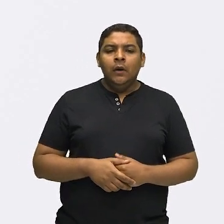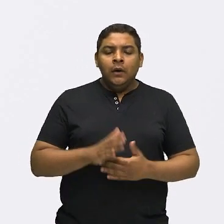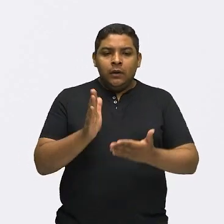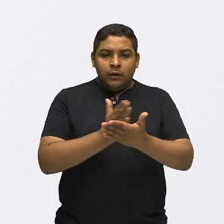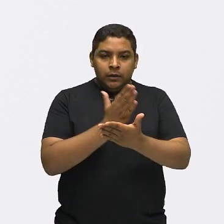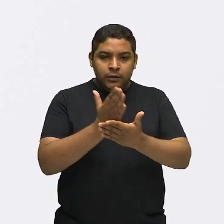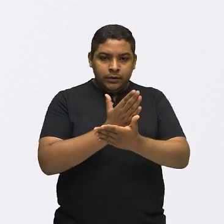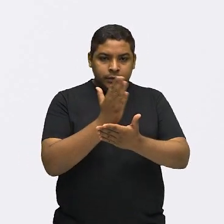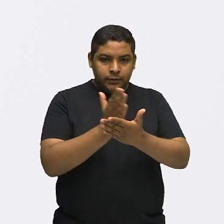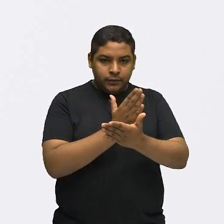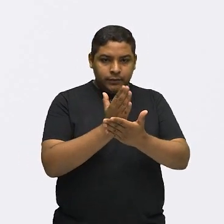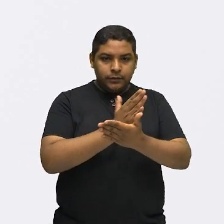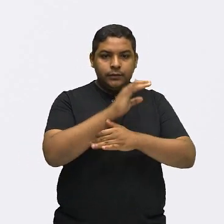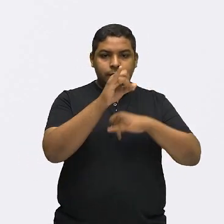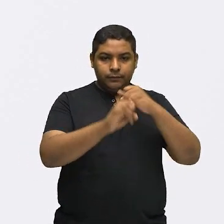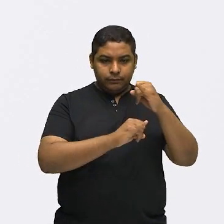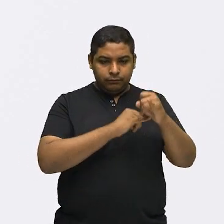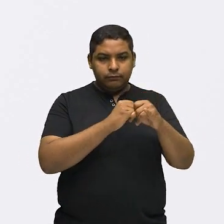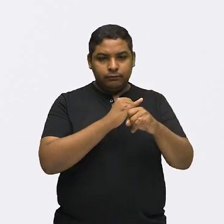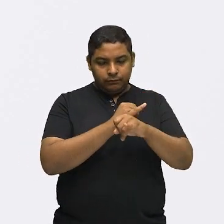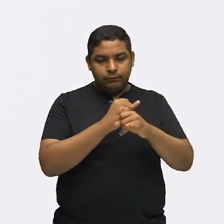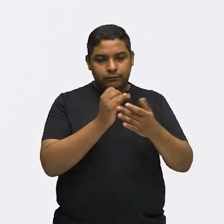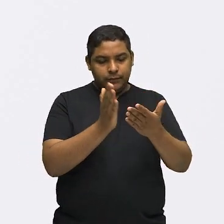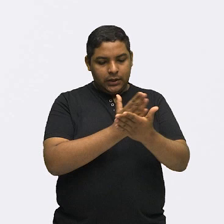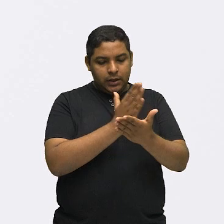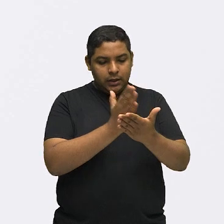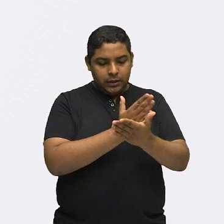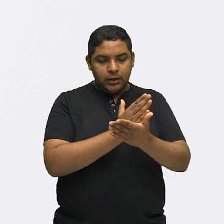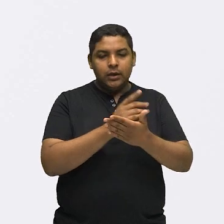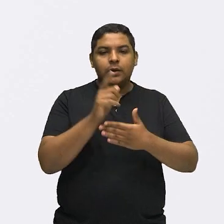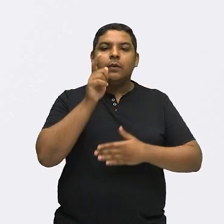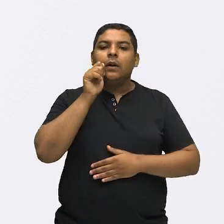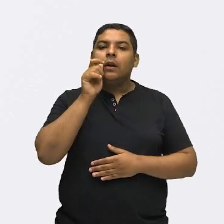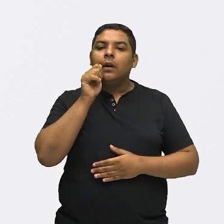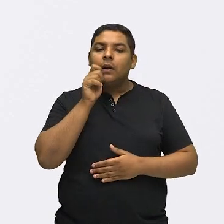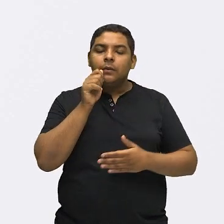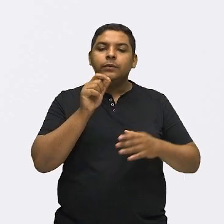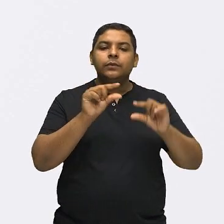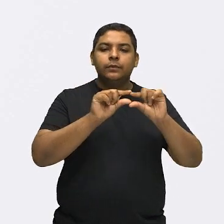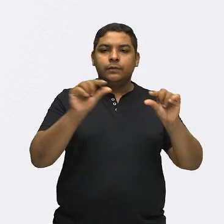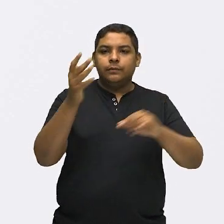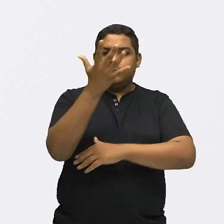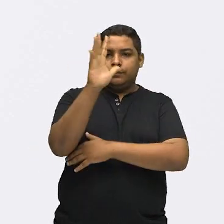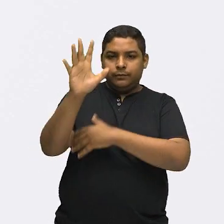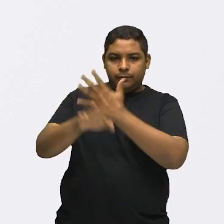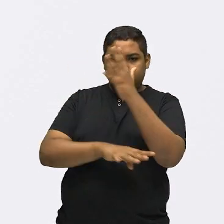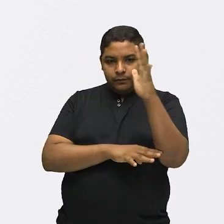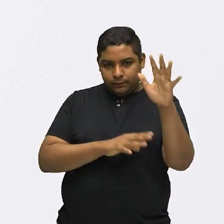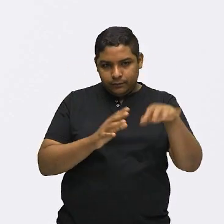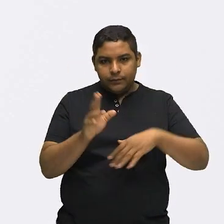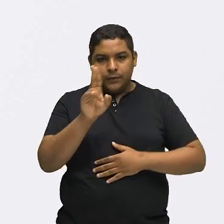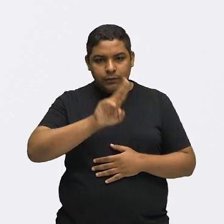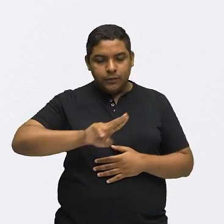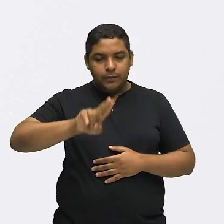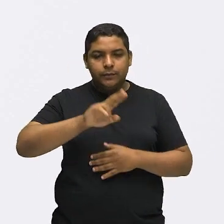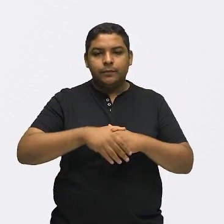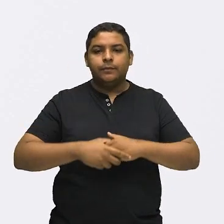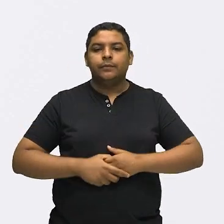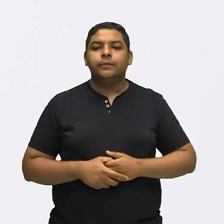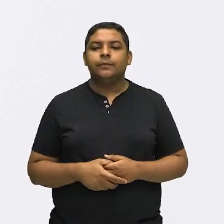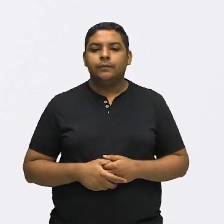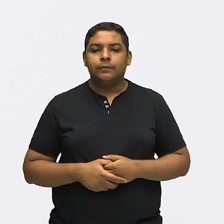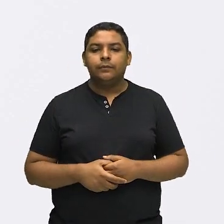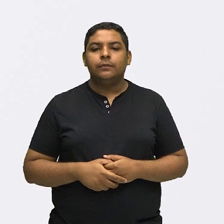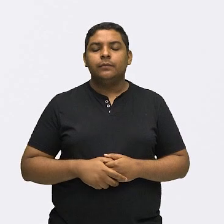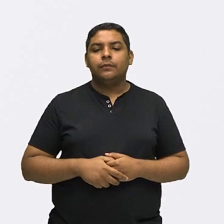caderno, o lápis e vai contornando até chegar à forma de uma árvore. E por último, você vai o quê? Vai pintar. Então, por último,